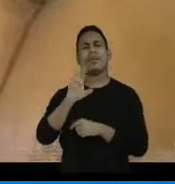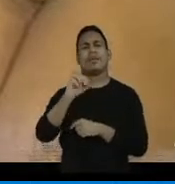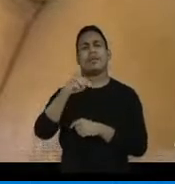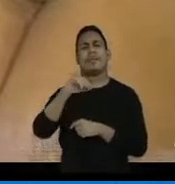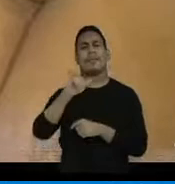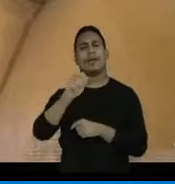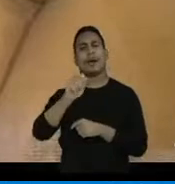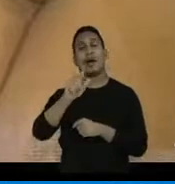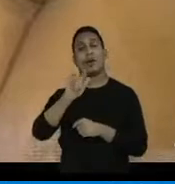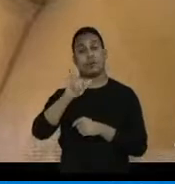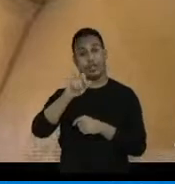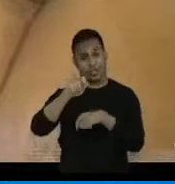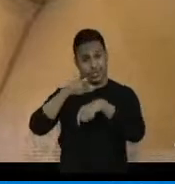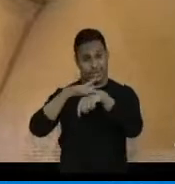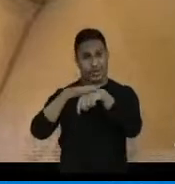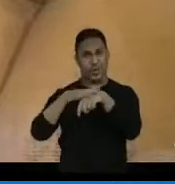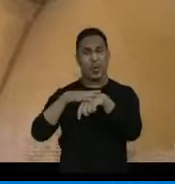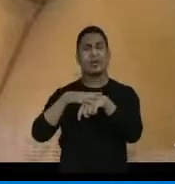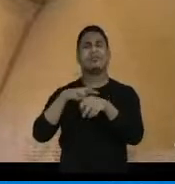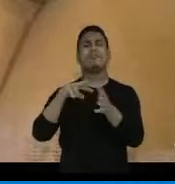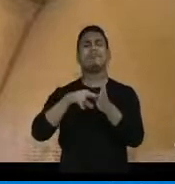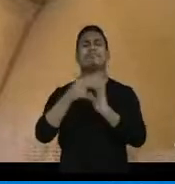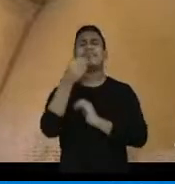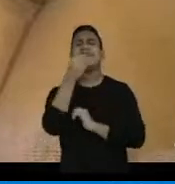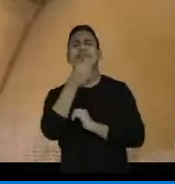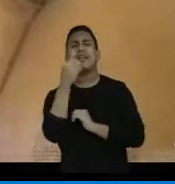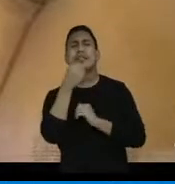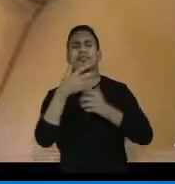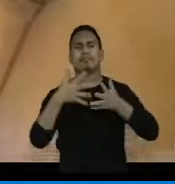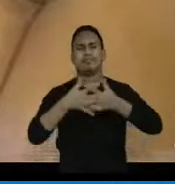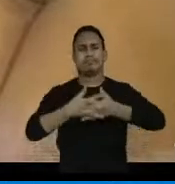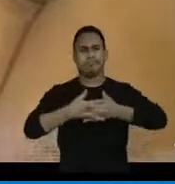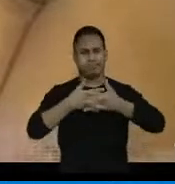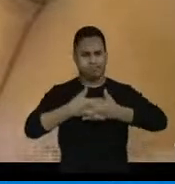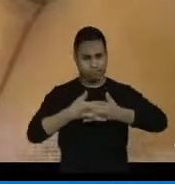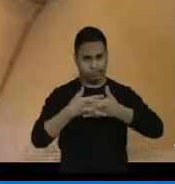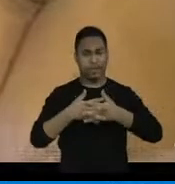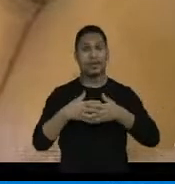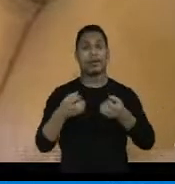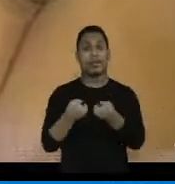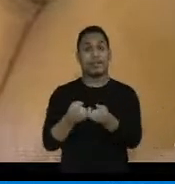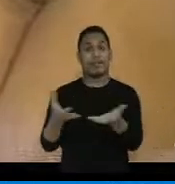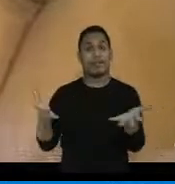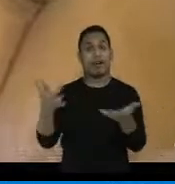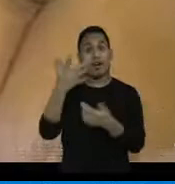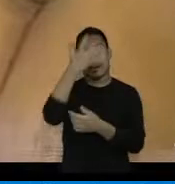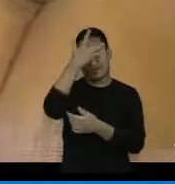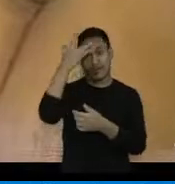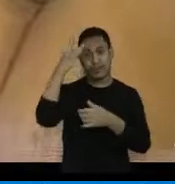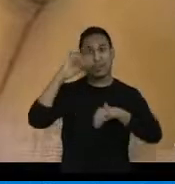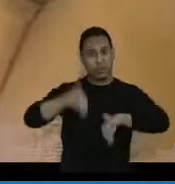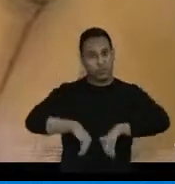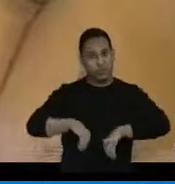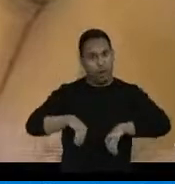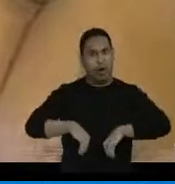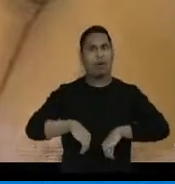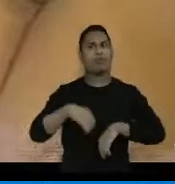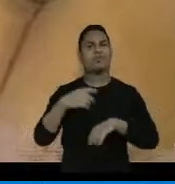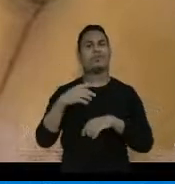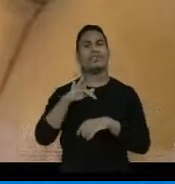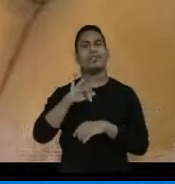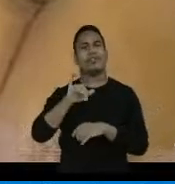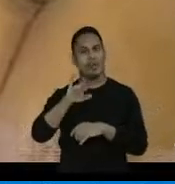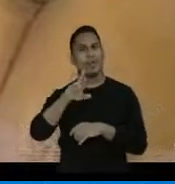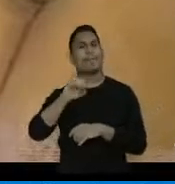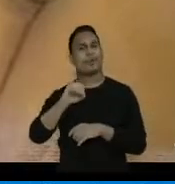população relativamente grande que sofre de fibromialgia e ela acomete mais as mulheres, talvez